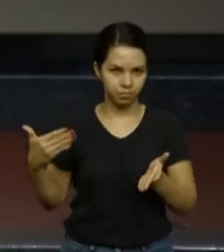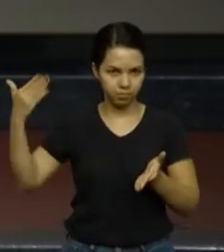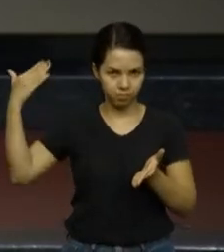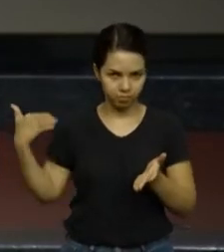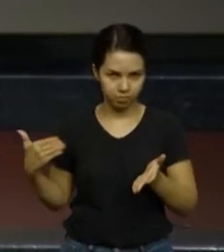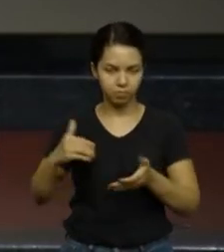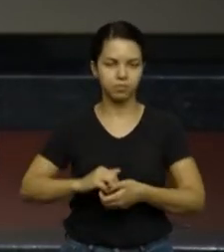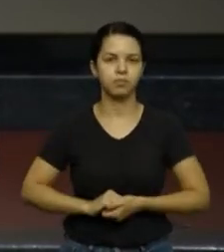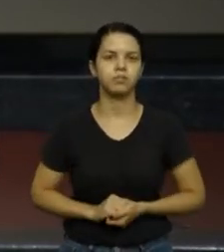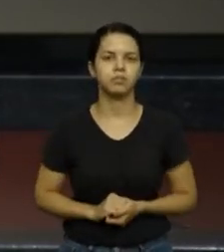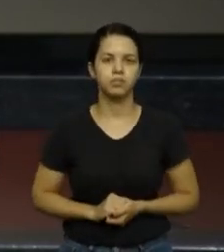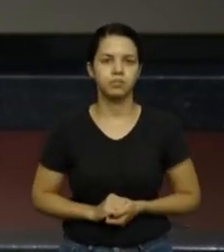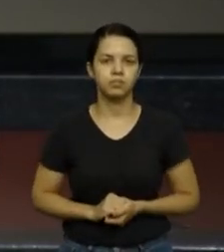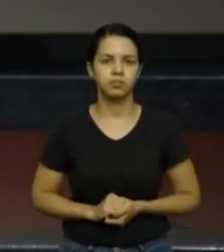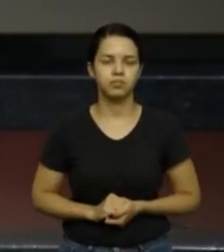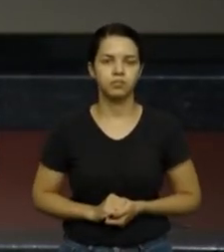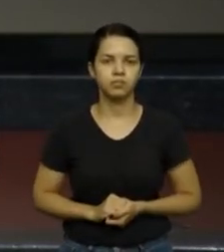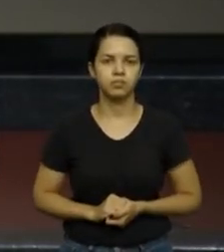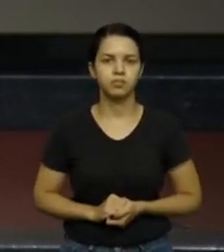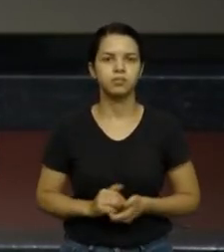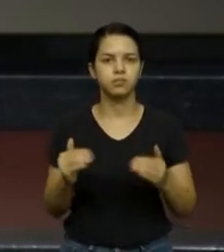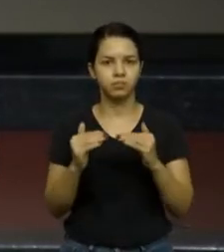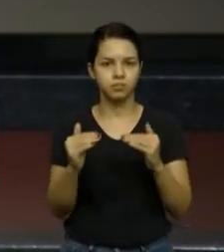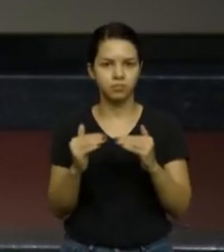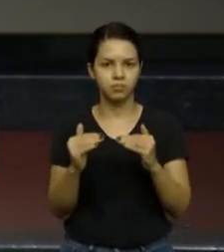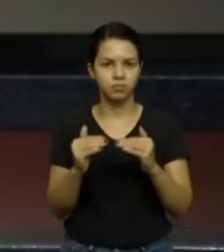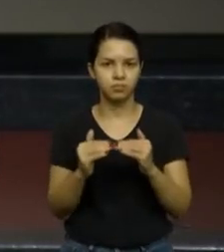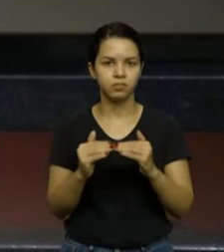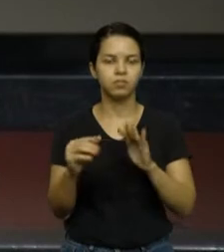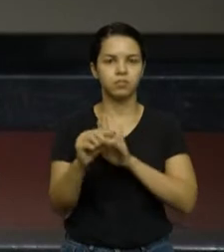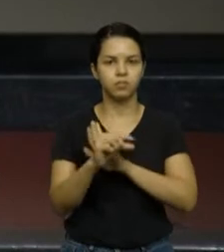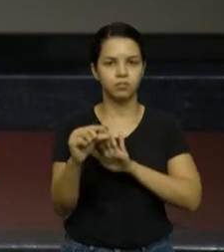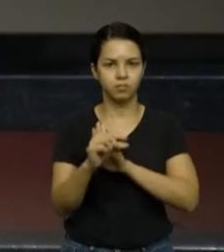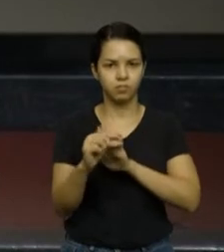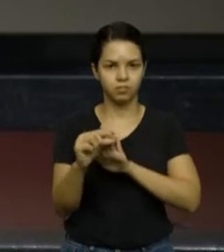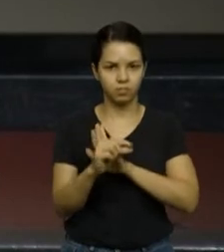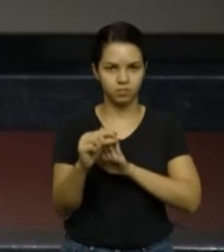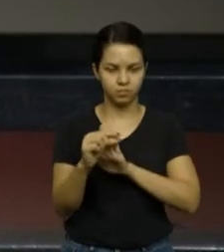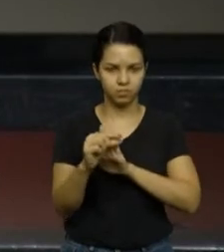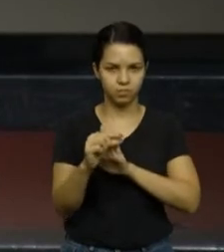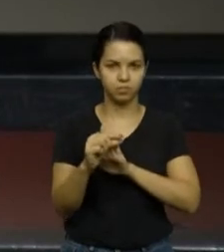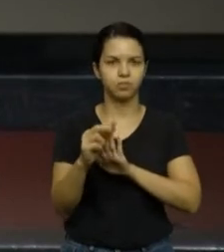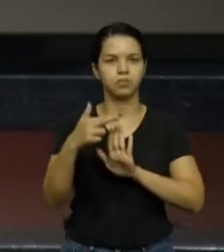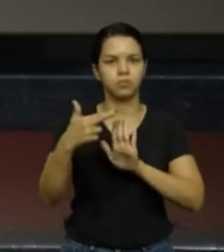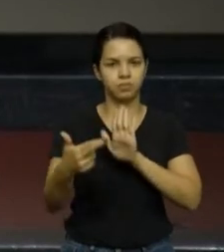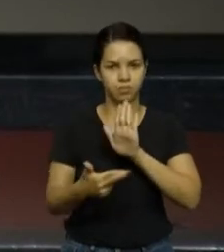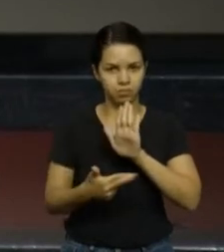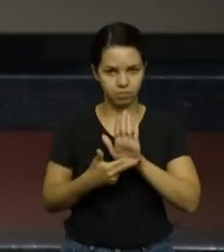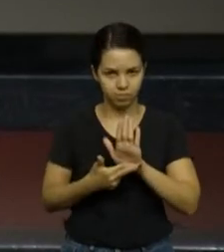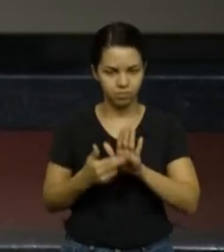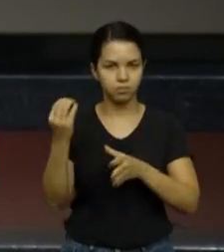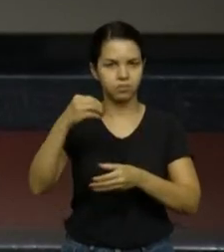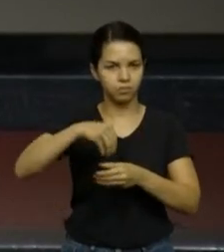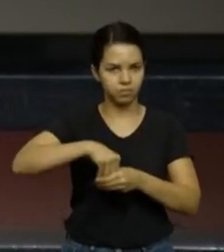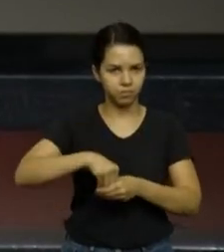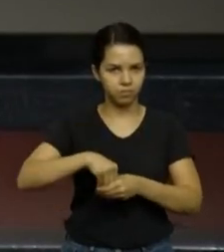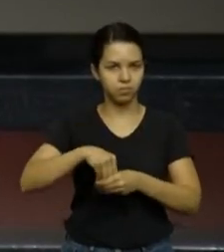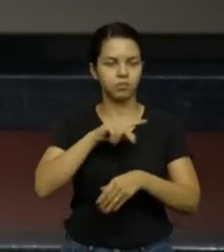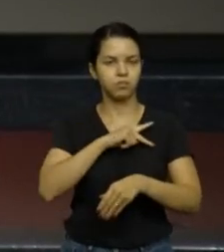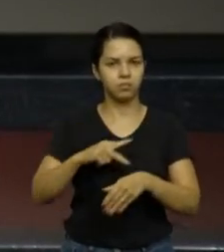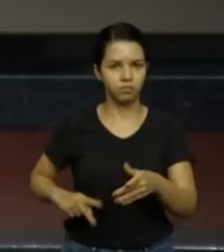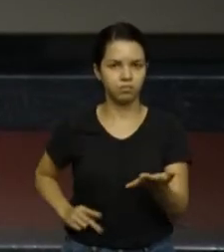das sessões anteriores, que, em consonância com o nosso regimento interno, o presidente deu-as por